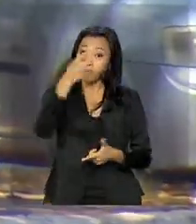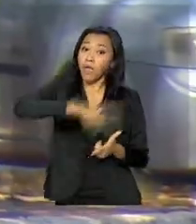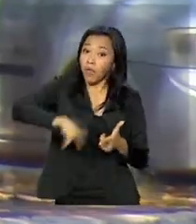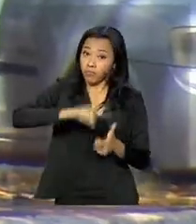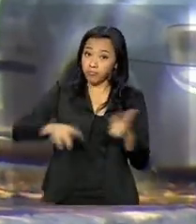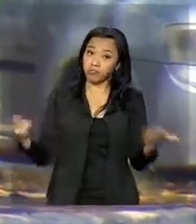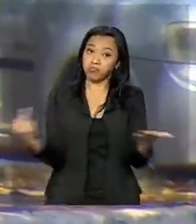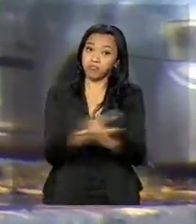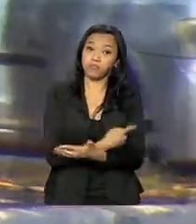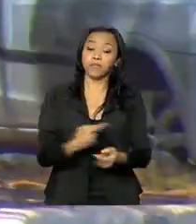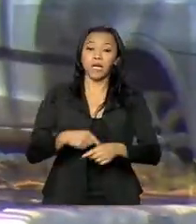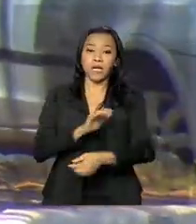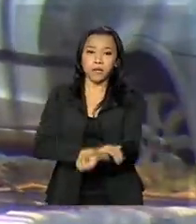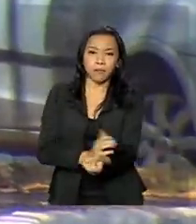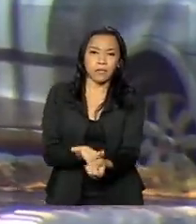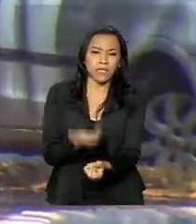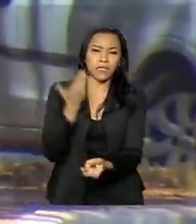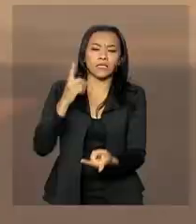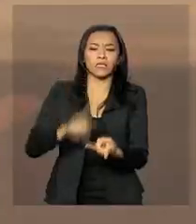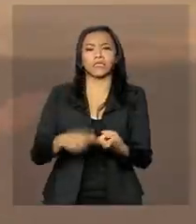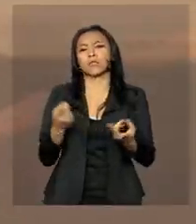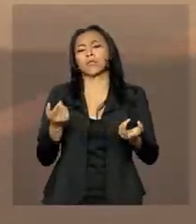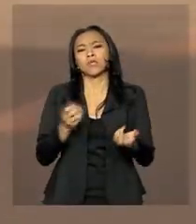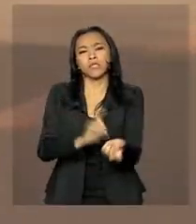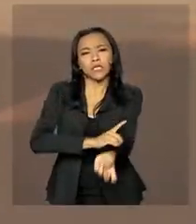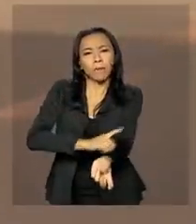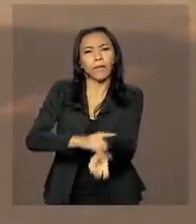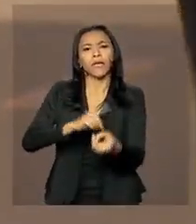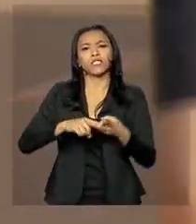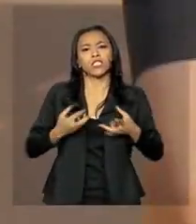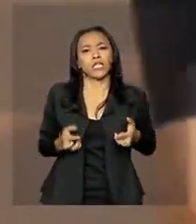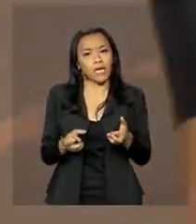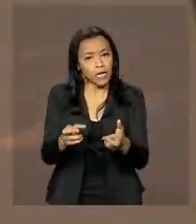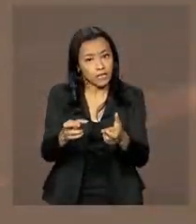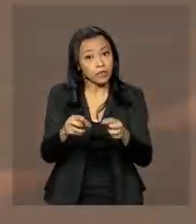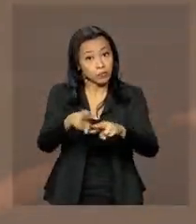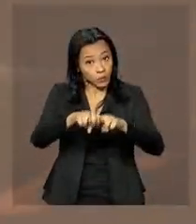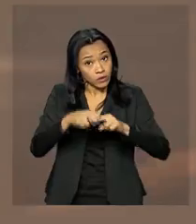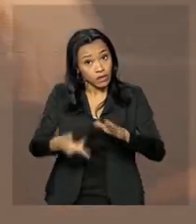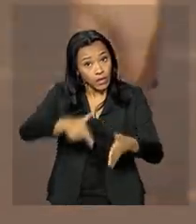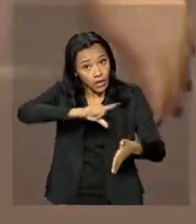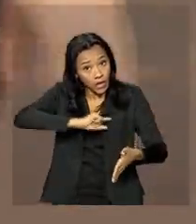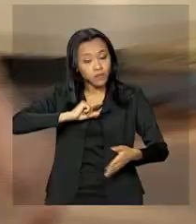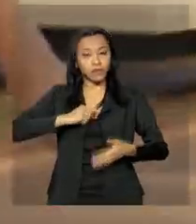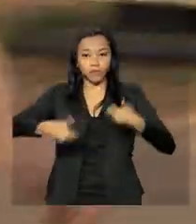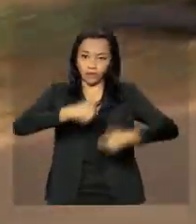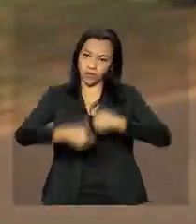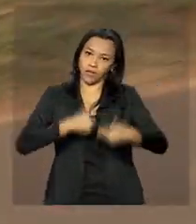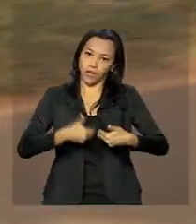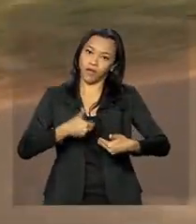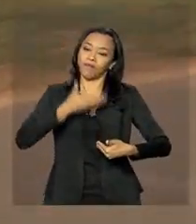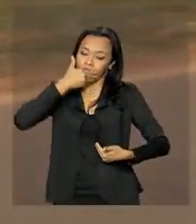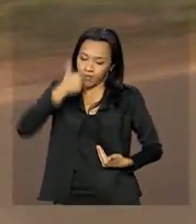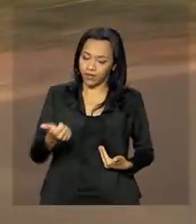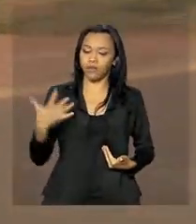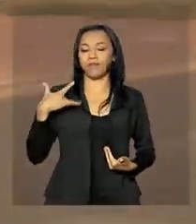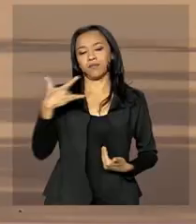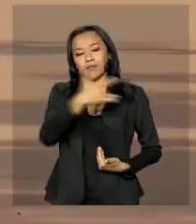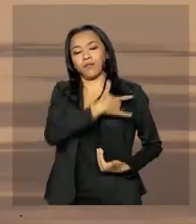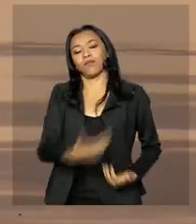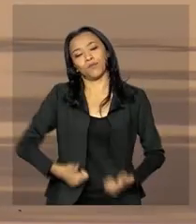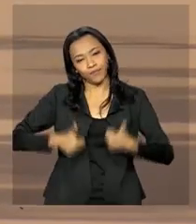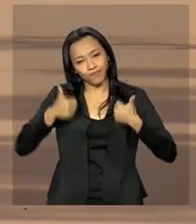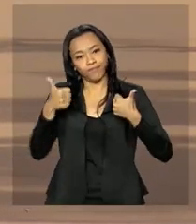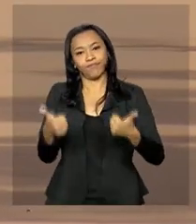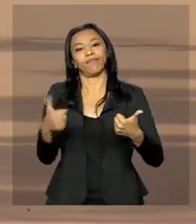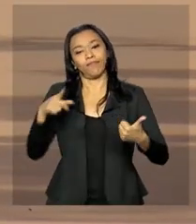como hipertensão, diabetes e câncer. Por isso, quanto mais cedo o sobrepeso for detectado, mais qualidade de vida